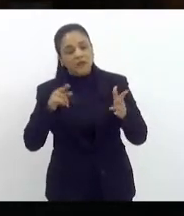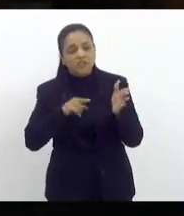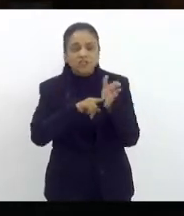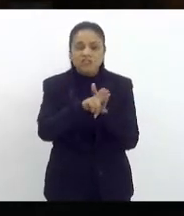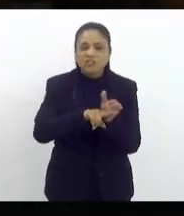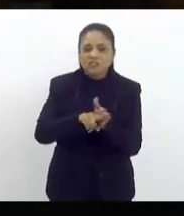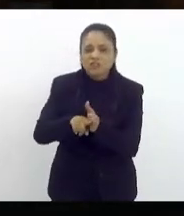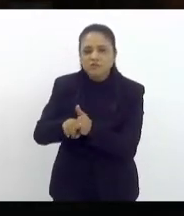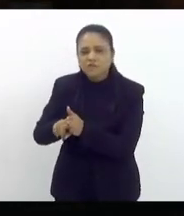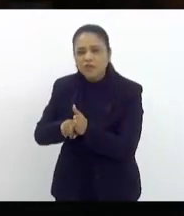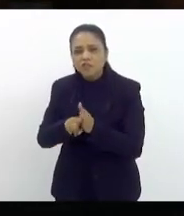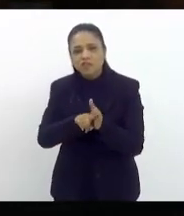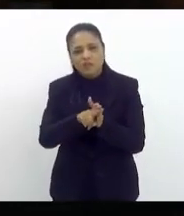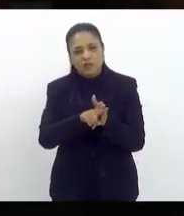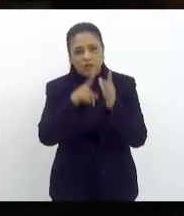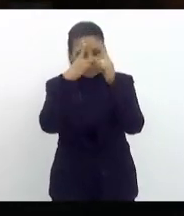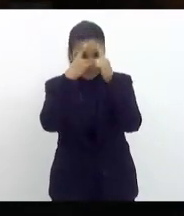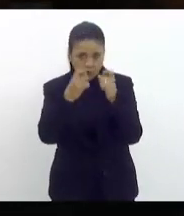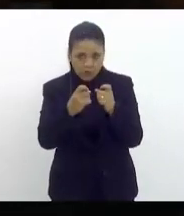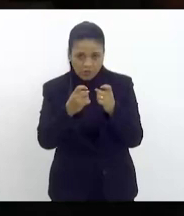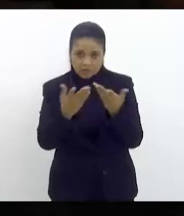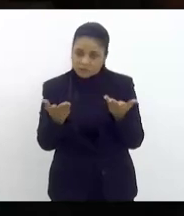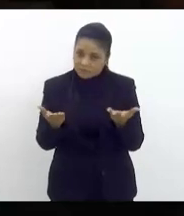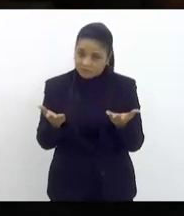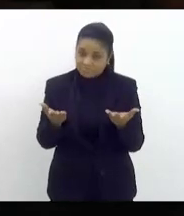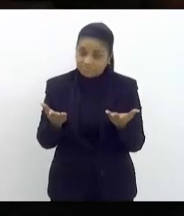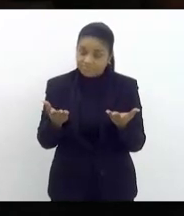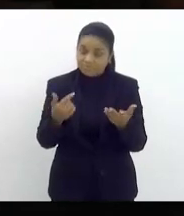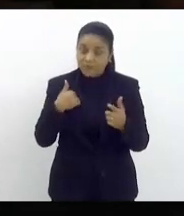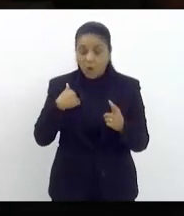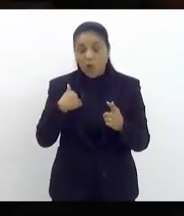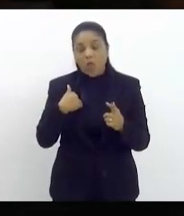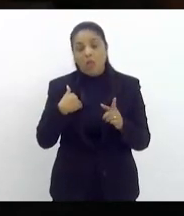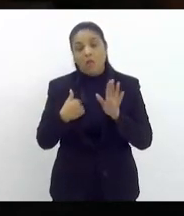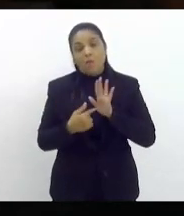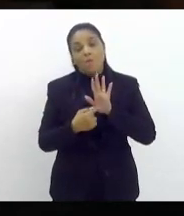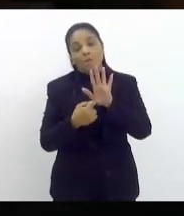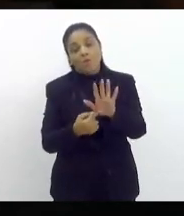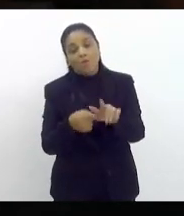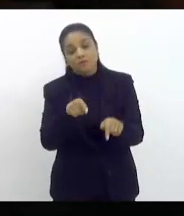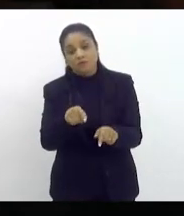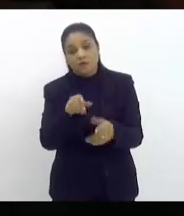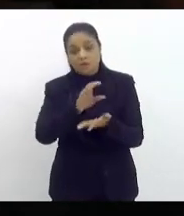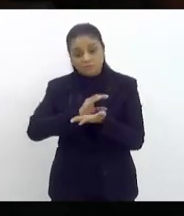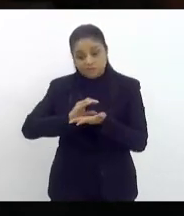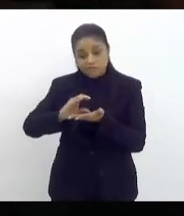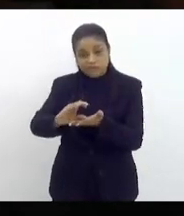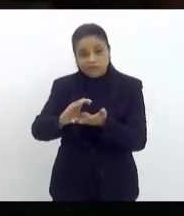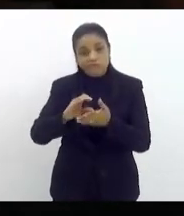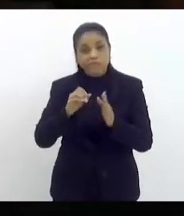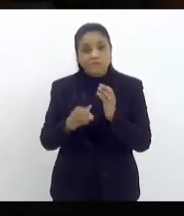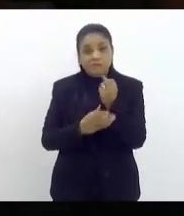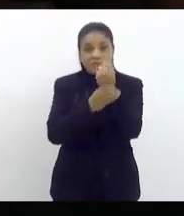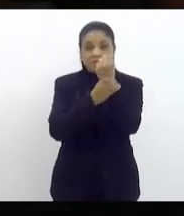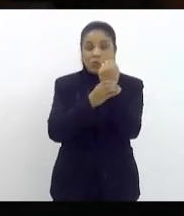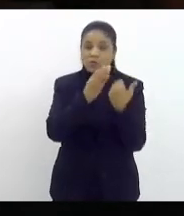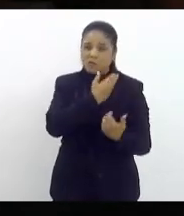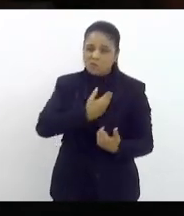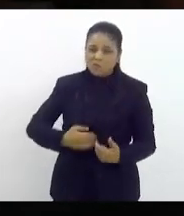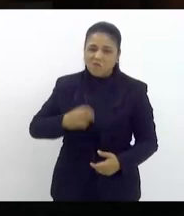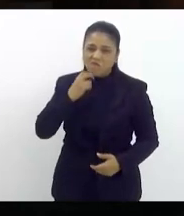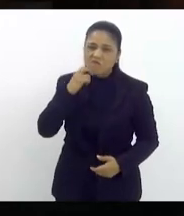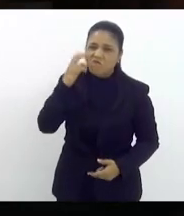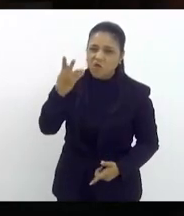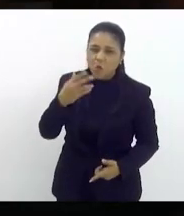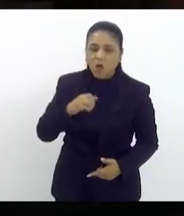situação de extrema violência. Então, a gente apontar também que os recursos hoje para a segurança pública é uma vergonha.